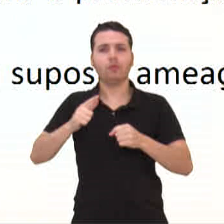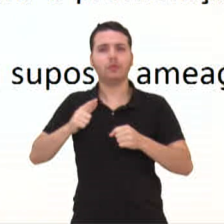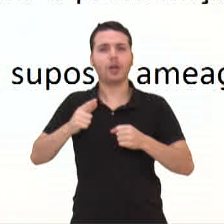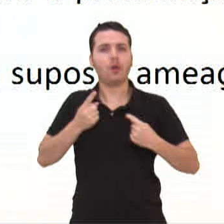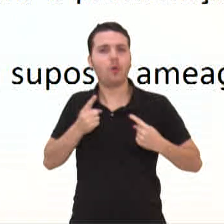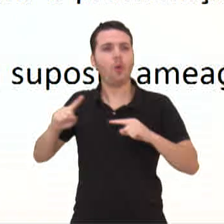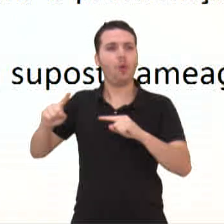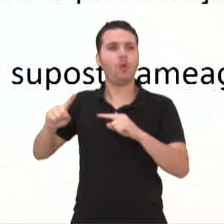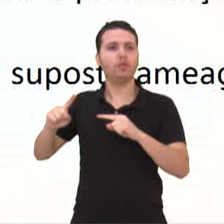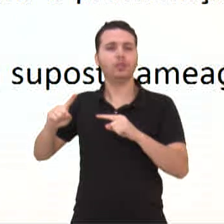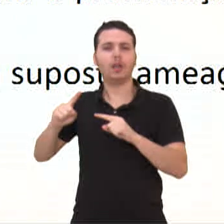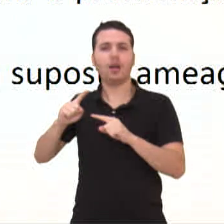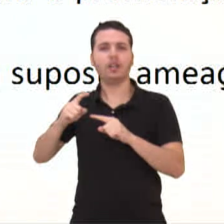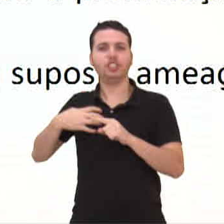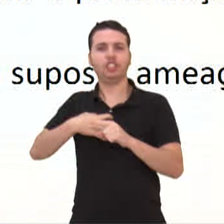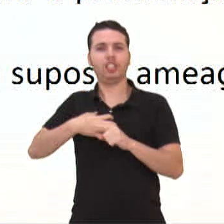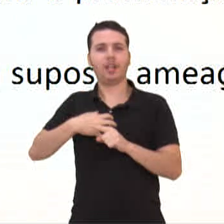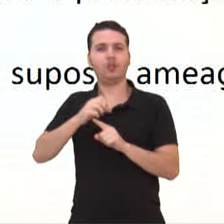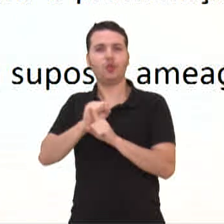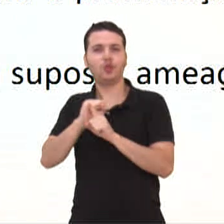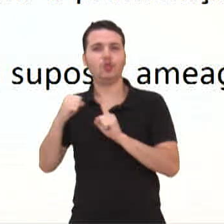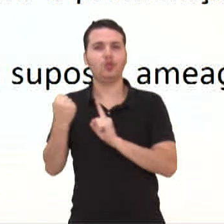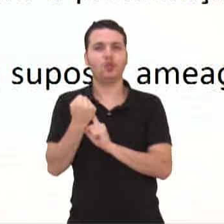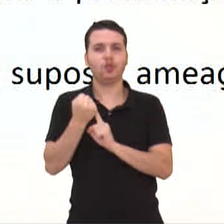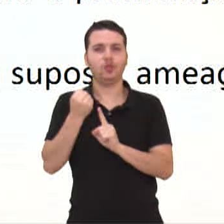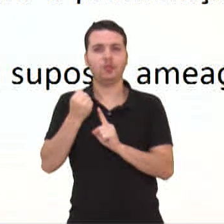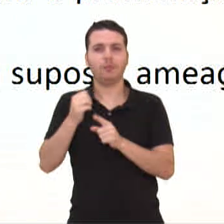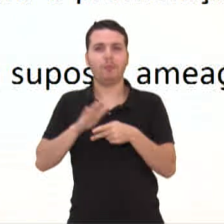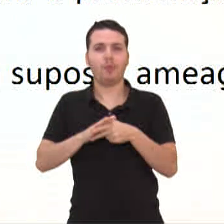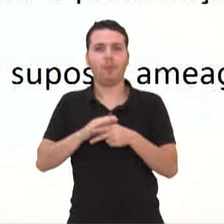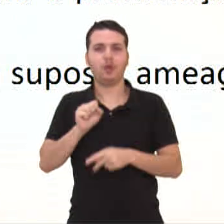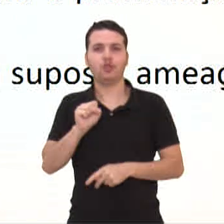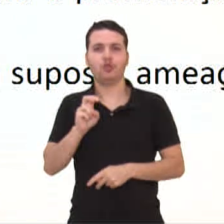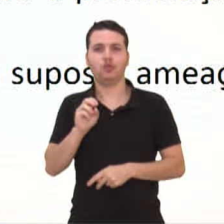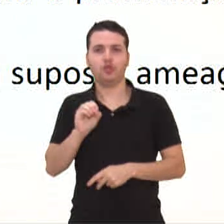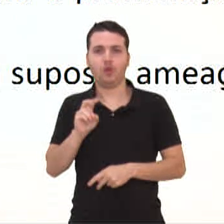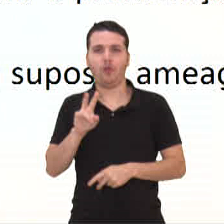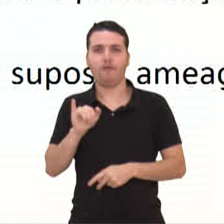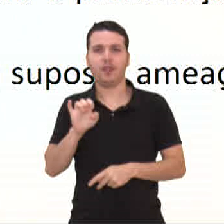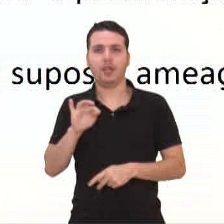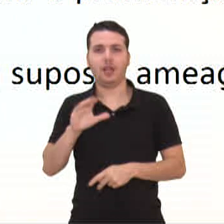no mundo. Então, sobre o capitalismo financeiro, responda aí, você tem um tempo.